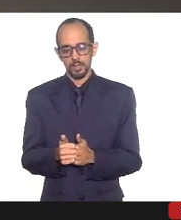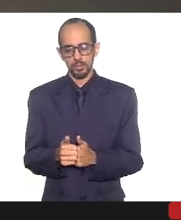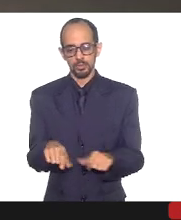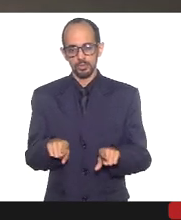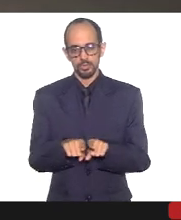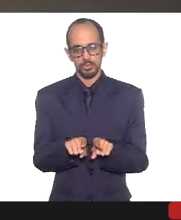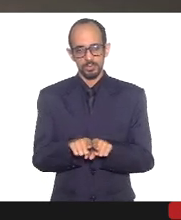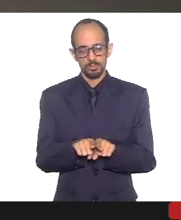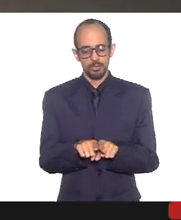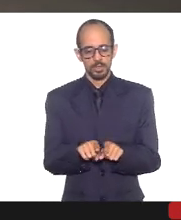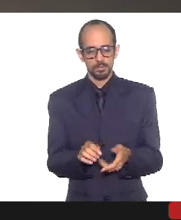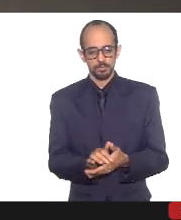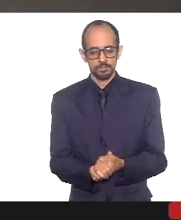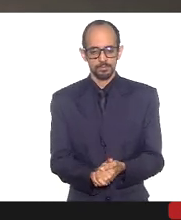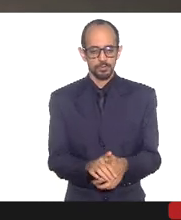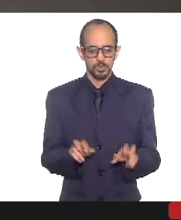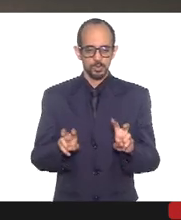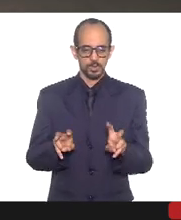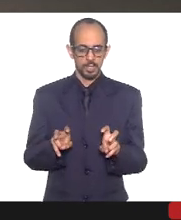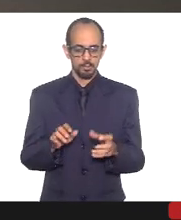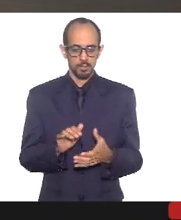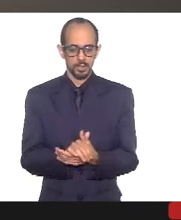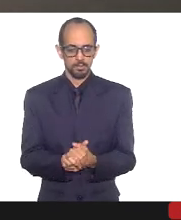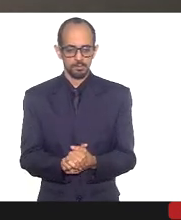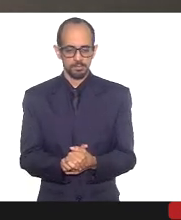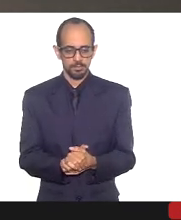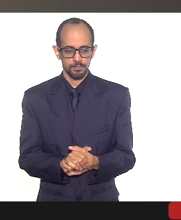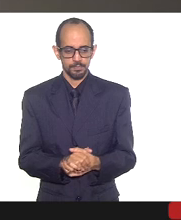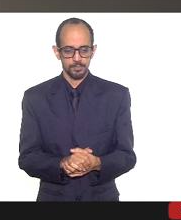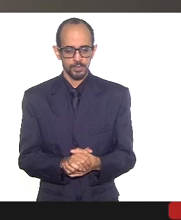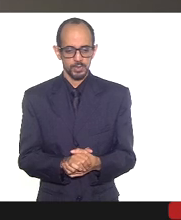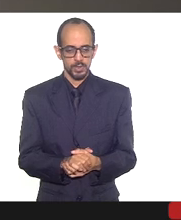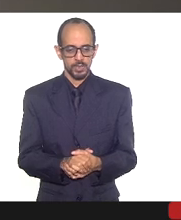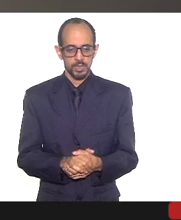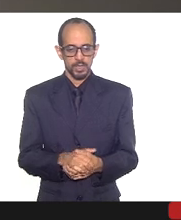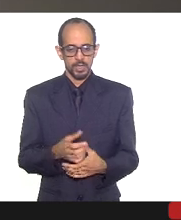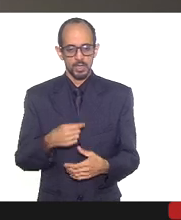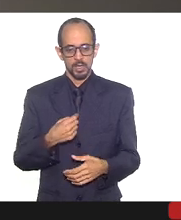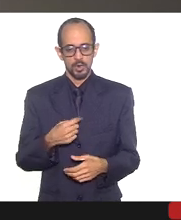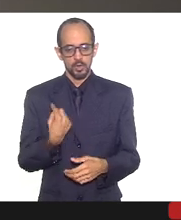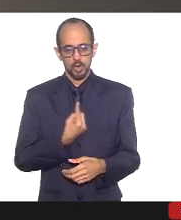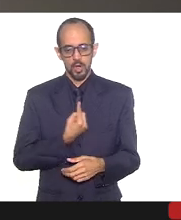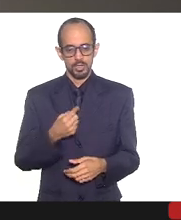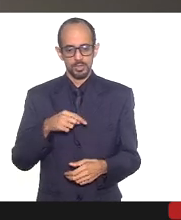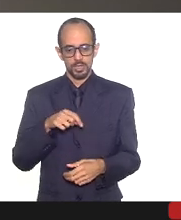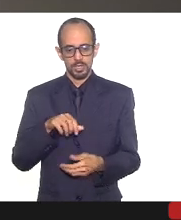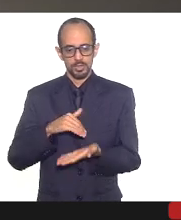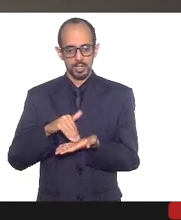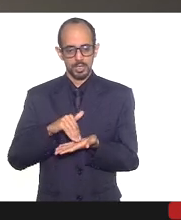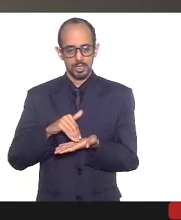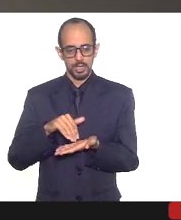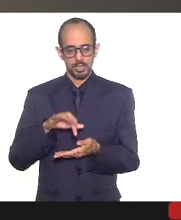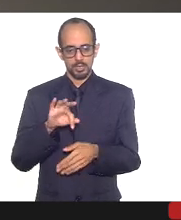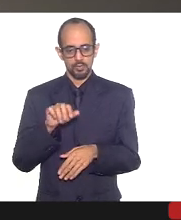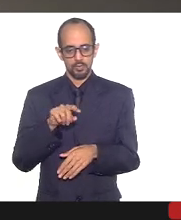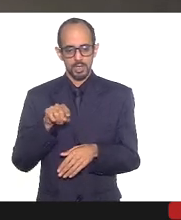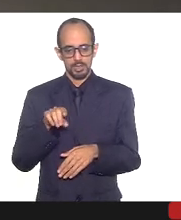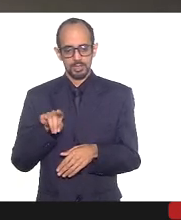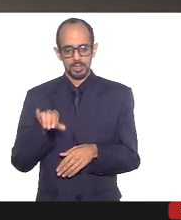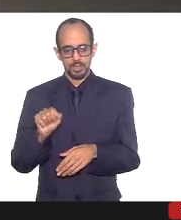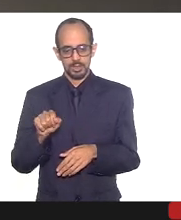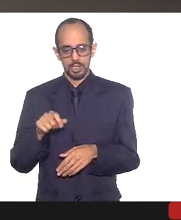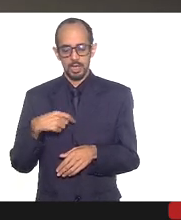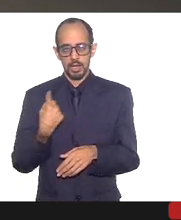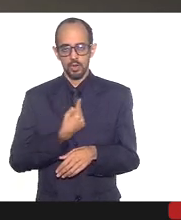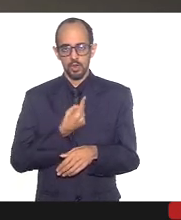do tema. E, pelo que já foi dito, em relação à Secretaria de Fazenda, a posição nossa é exatamente a